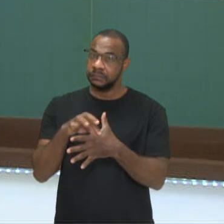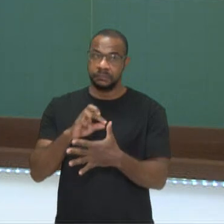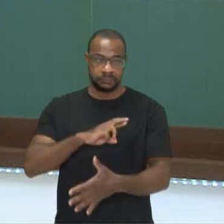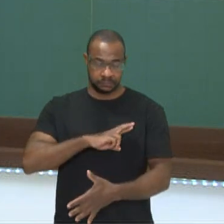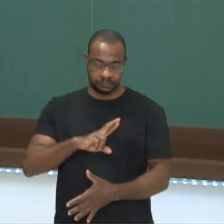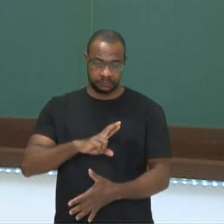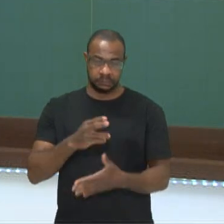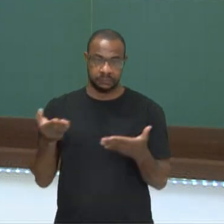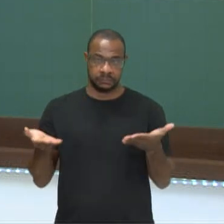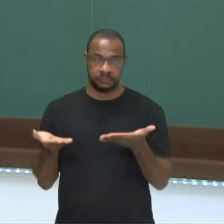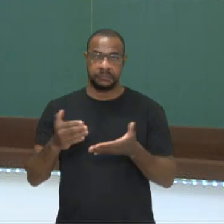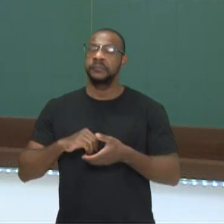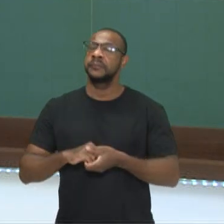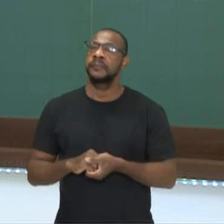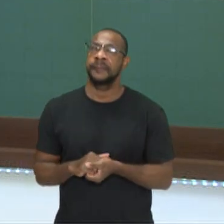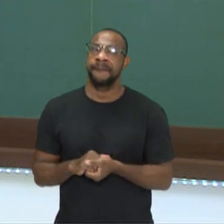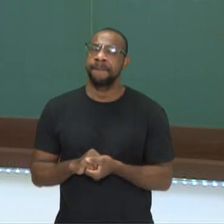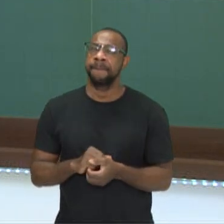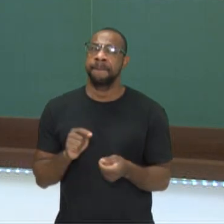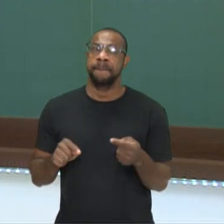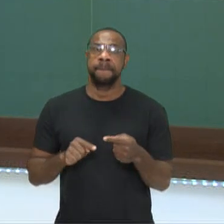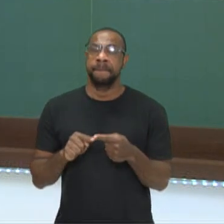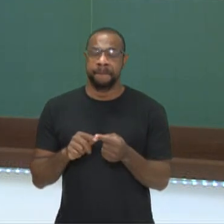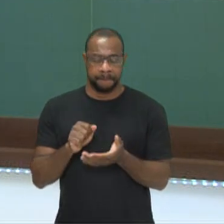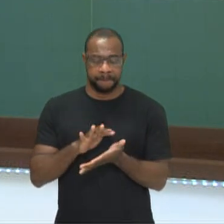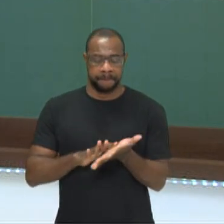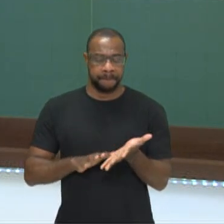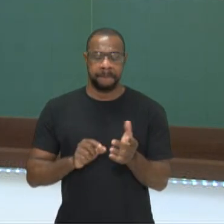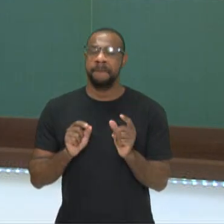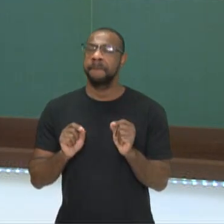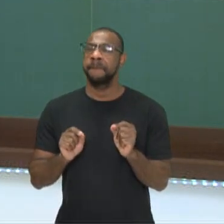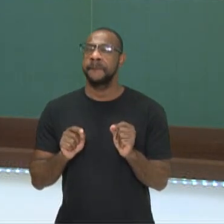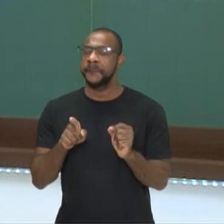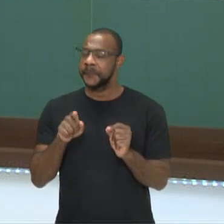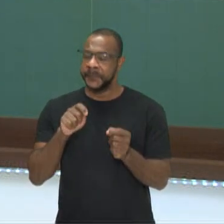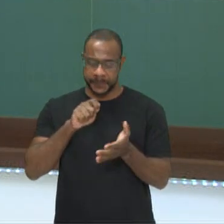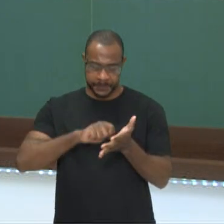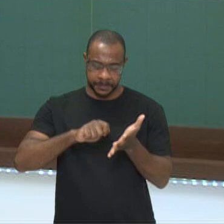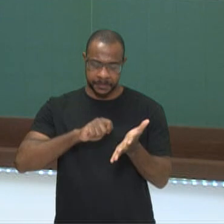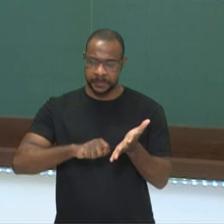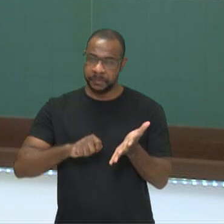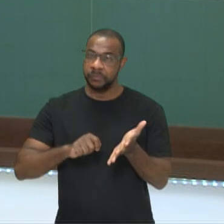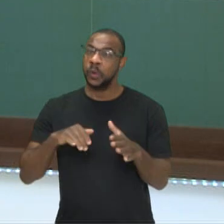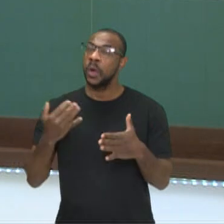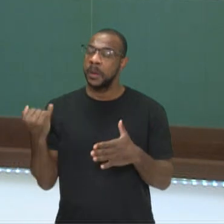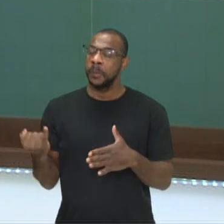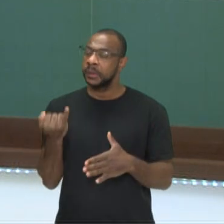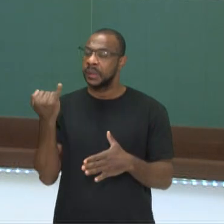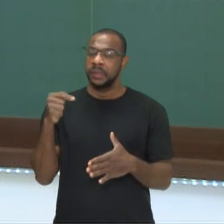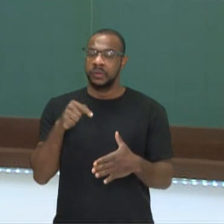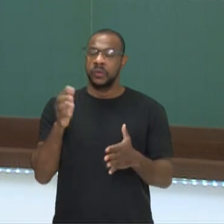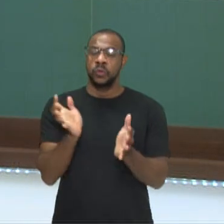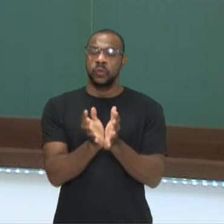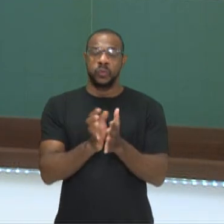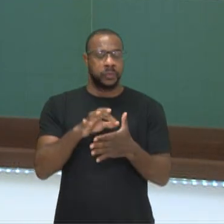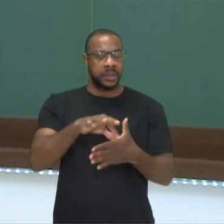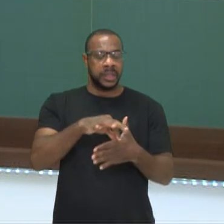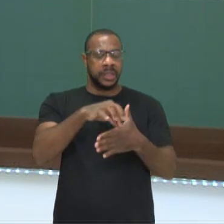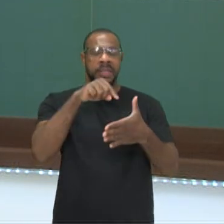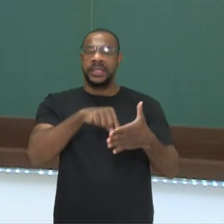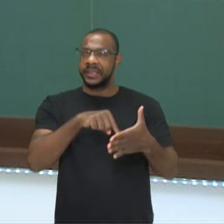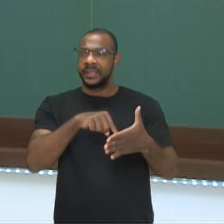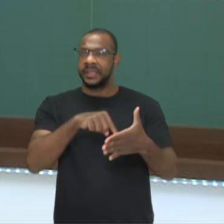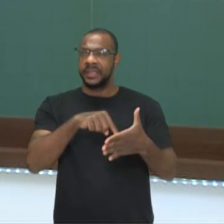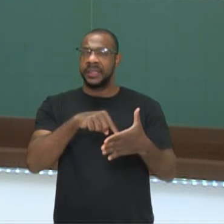promoção da paz mundial. O objetivo desta atividade é você descrever a importância da liderança por meio da sua fala, das